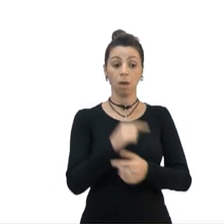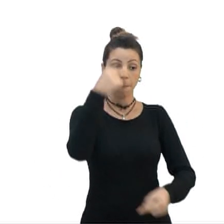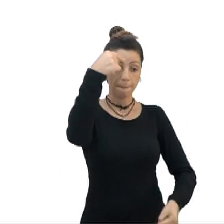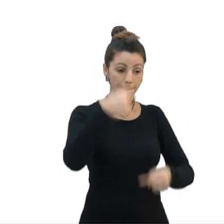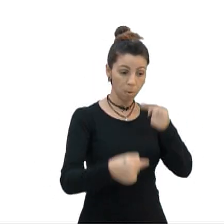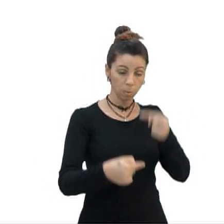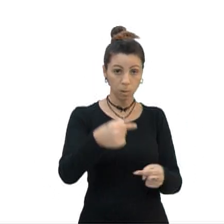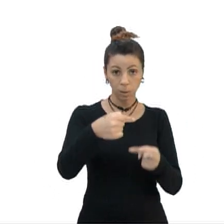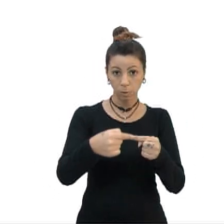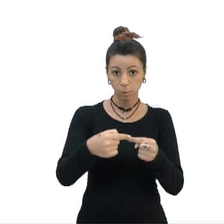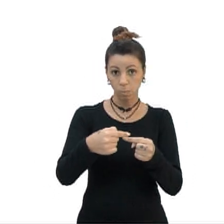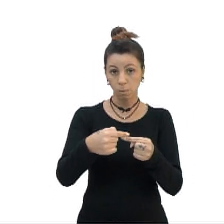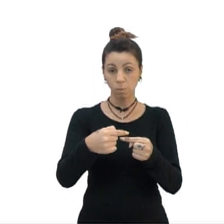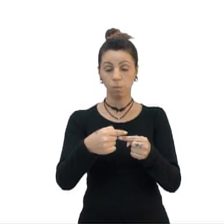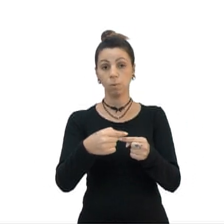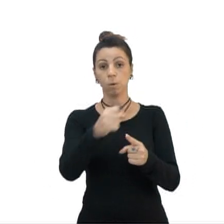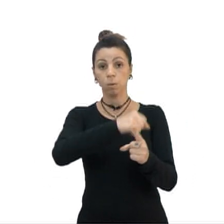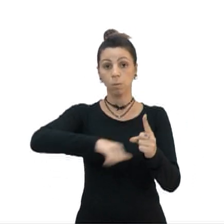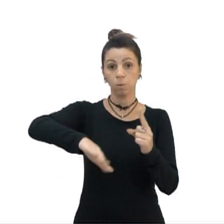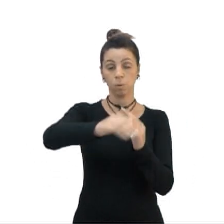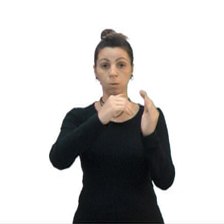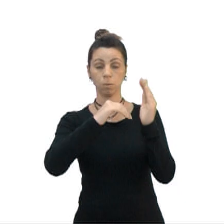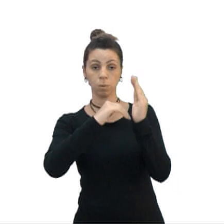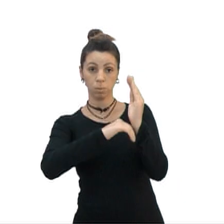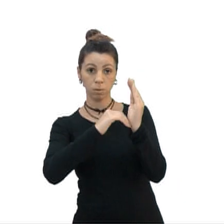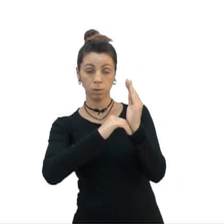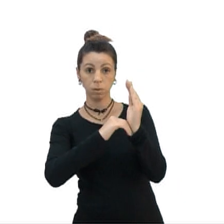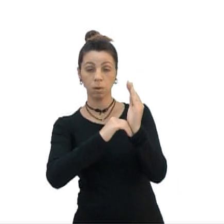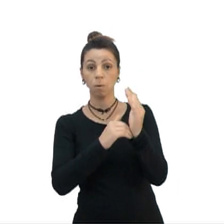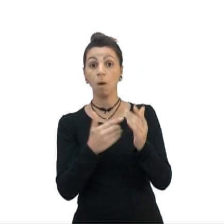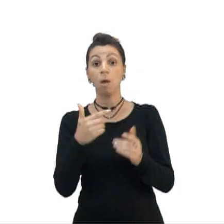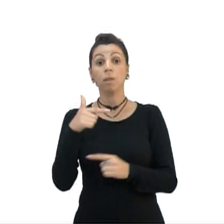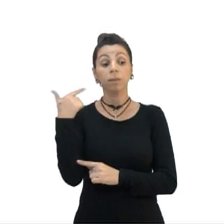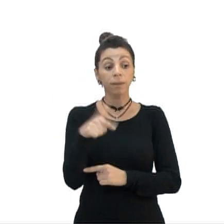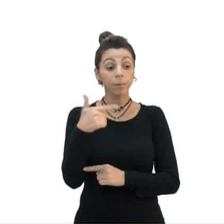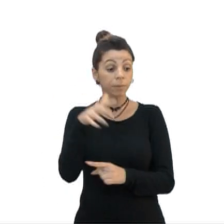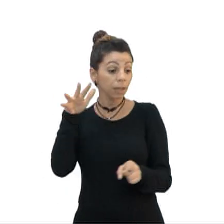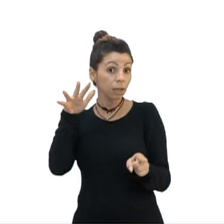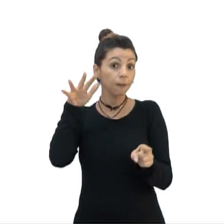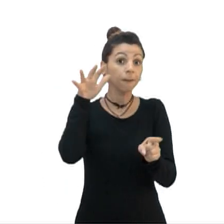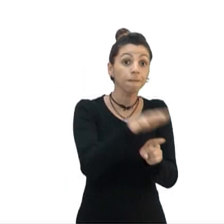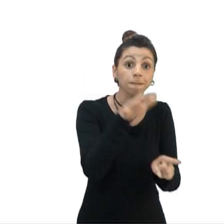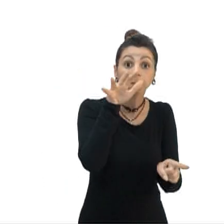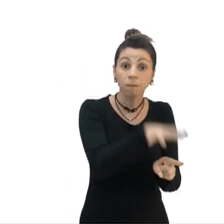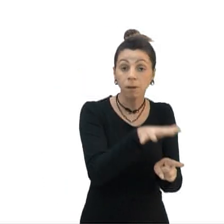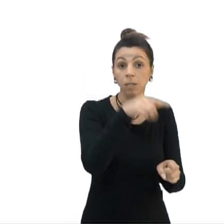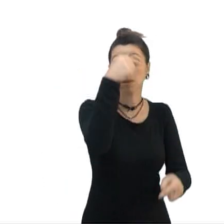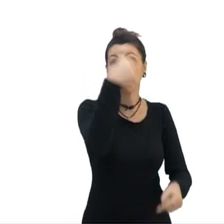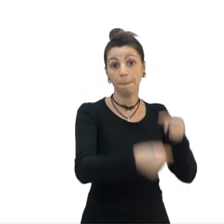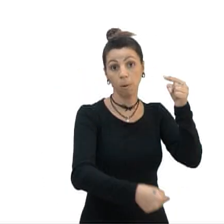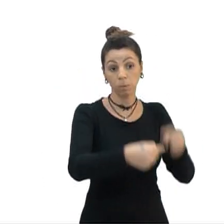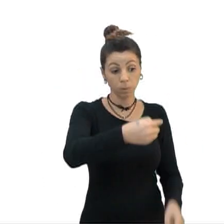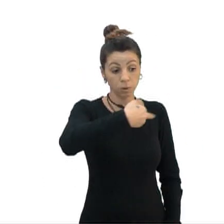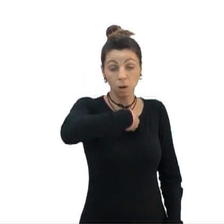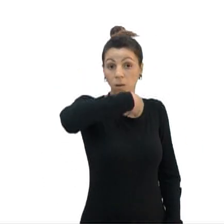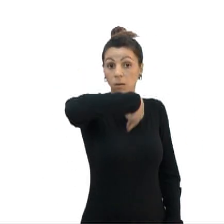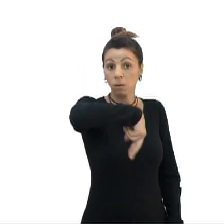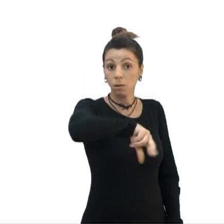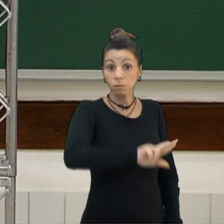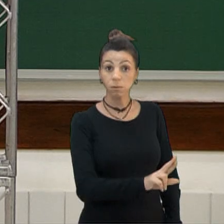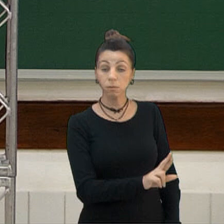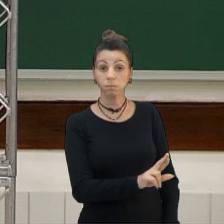há interferência da religião nas decisões políticas. Então, é o momento em que o Estado, né, não